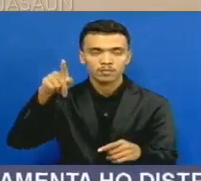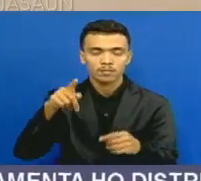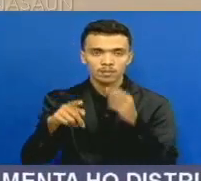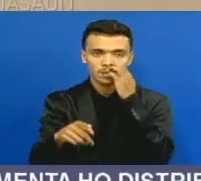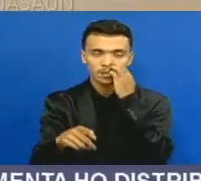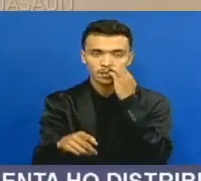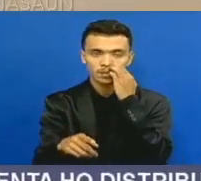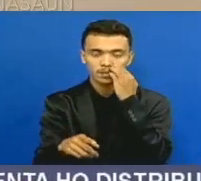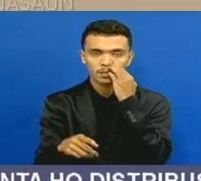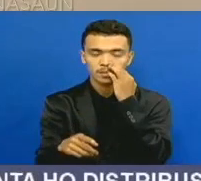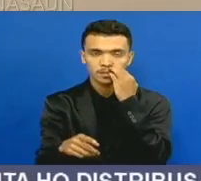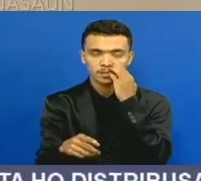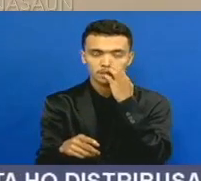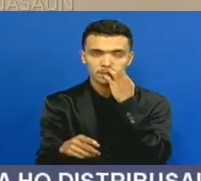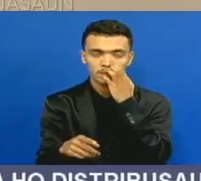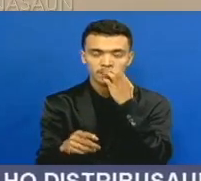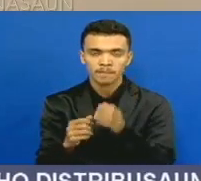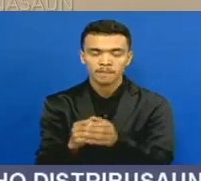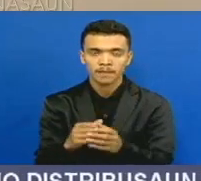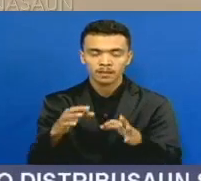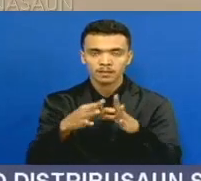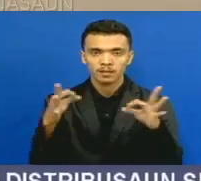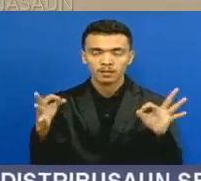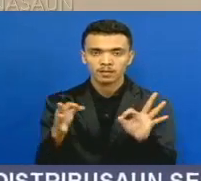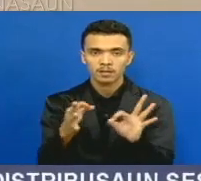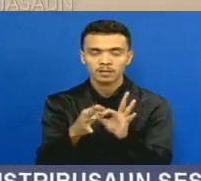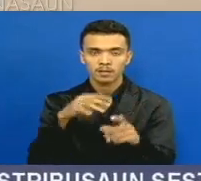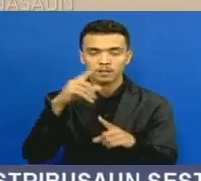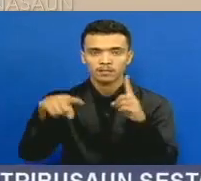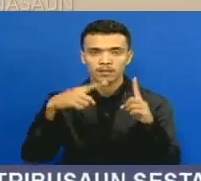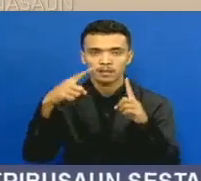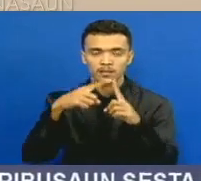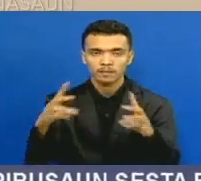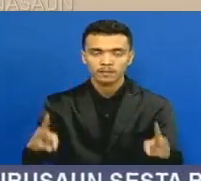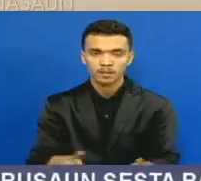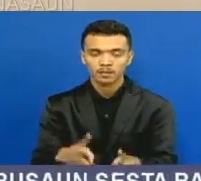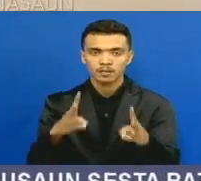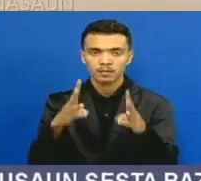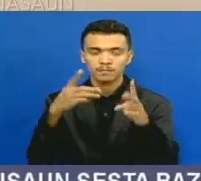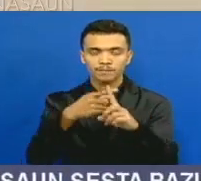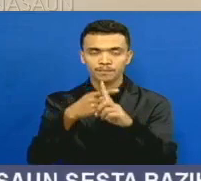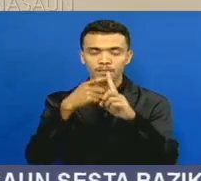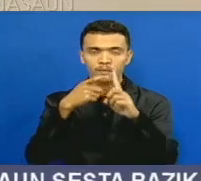públicas ida nebane se hadia quando conexão estrada husi